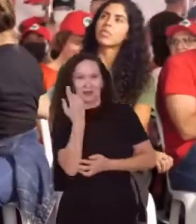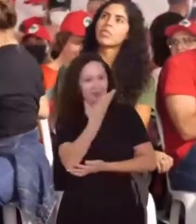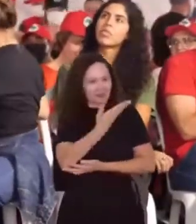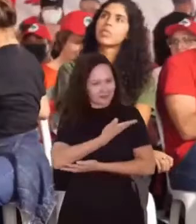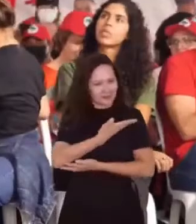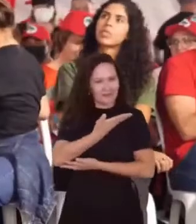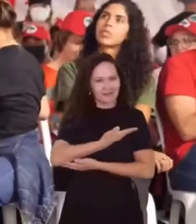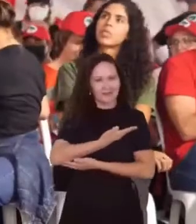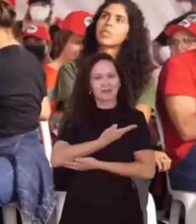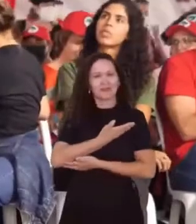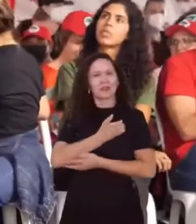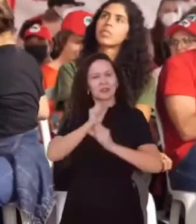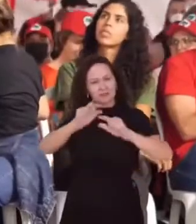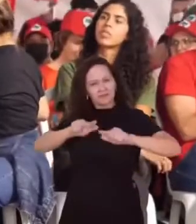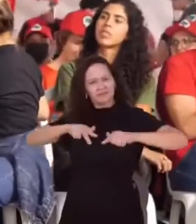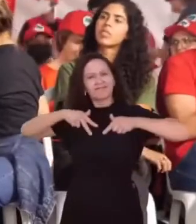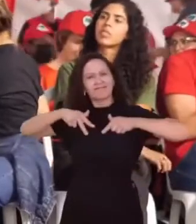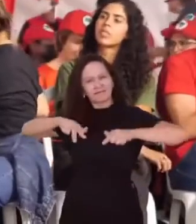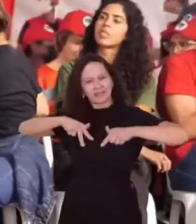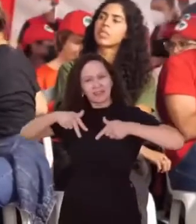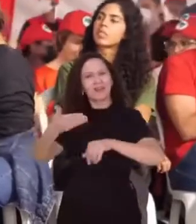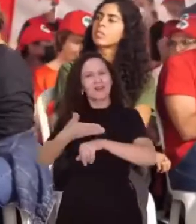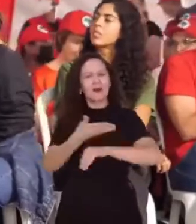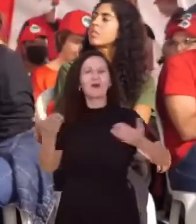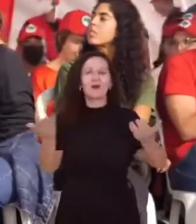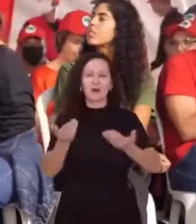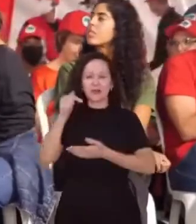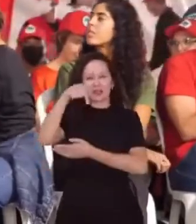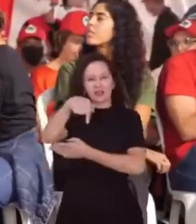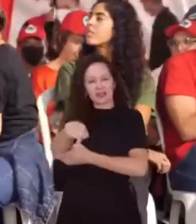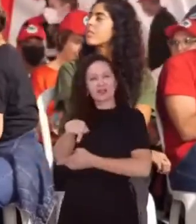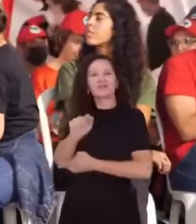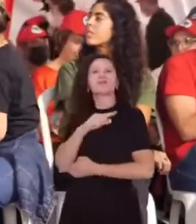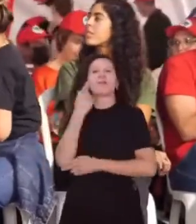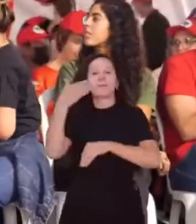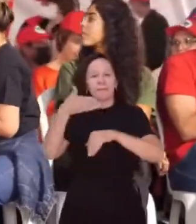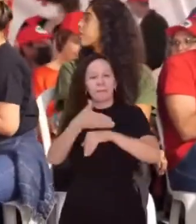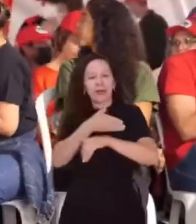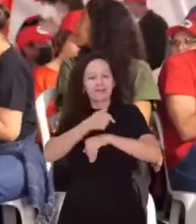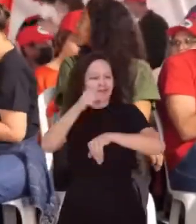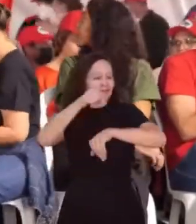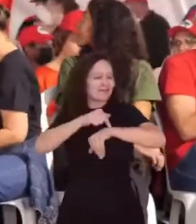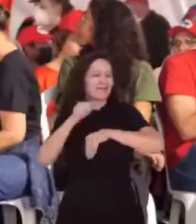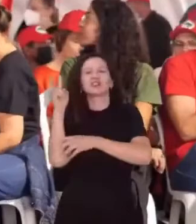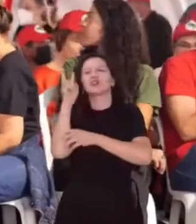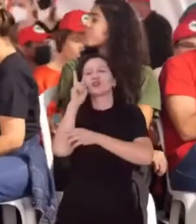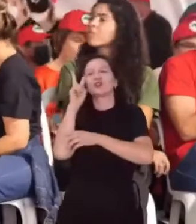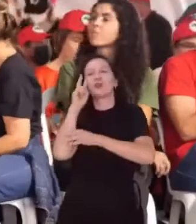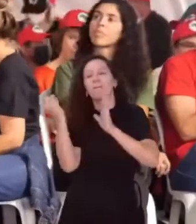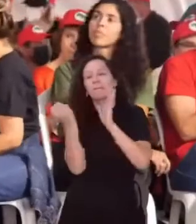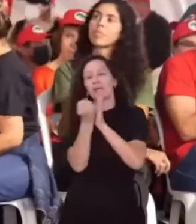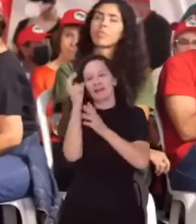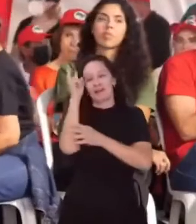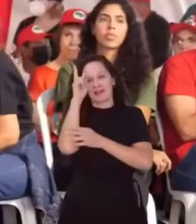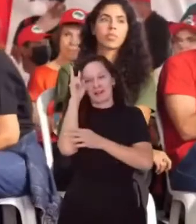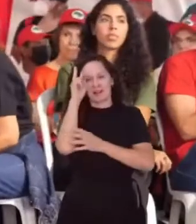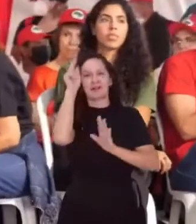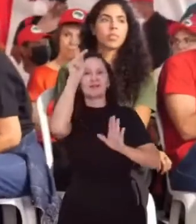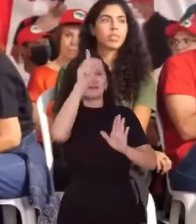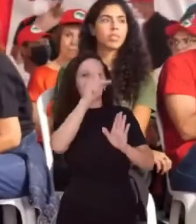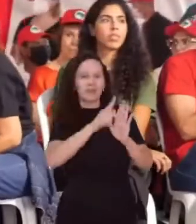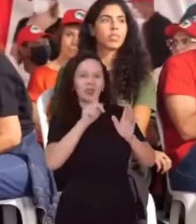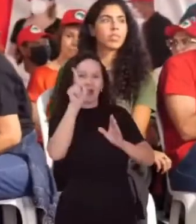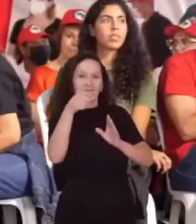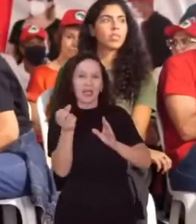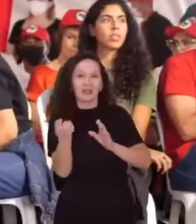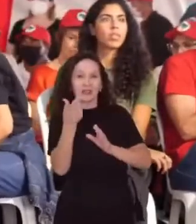que estão presentes hoje para poder fazer parte desse momento histórico. É um projeto da reforma agrária, salvar